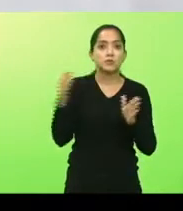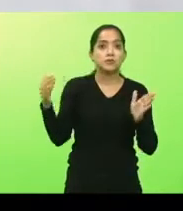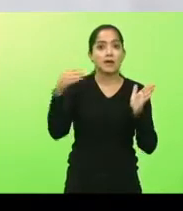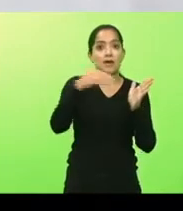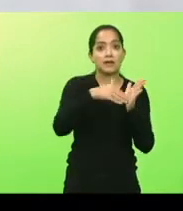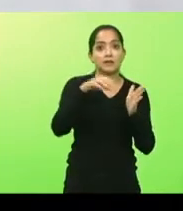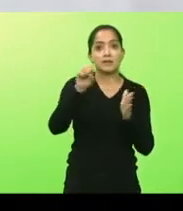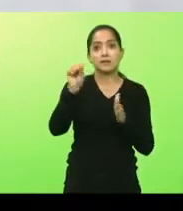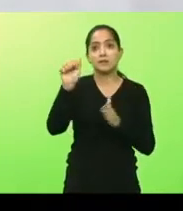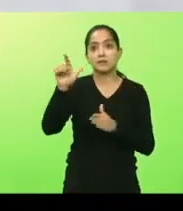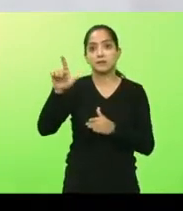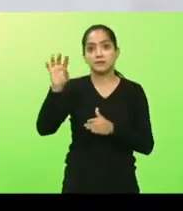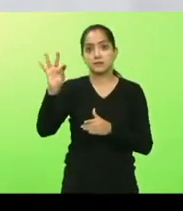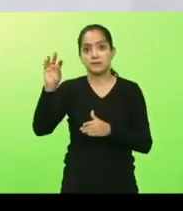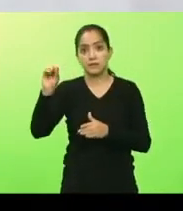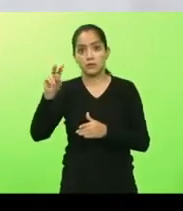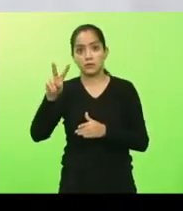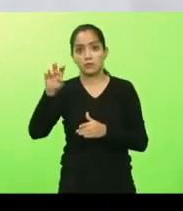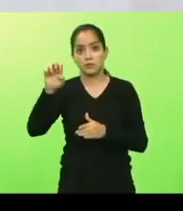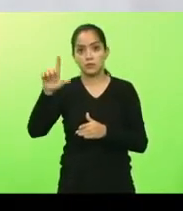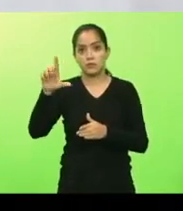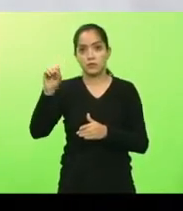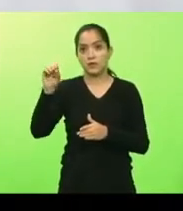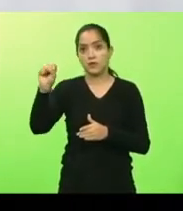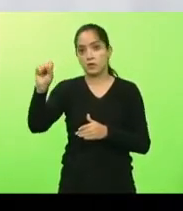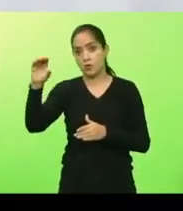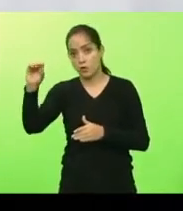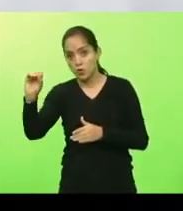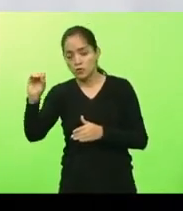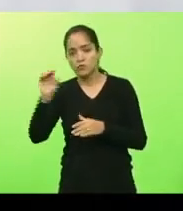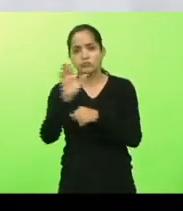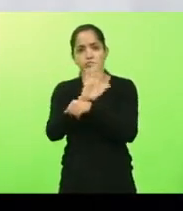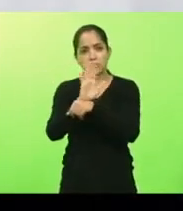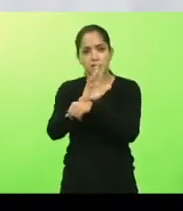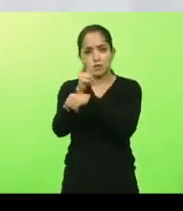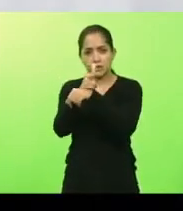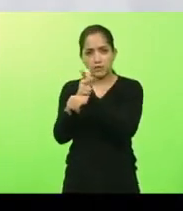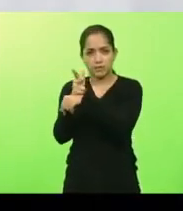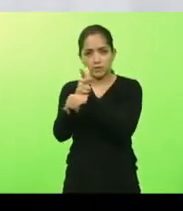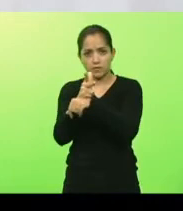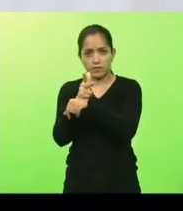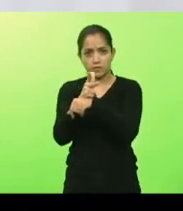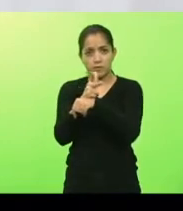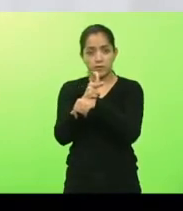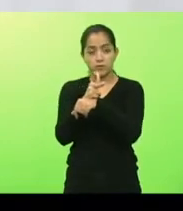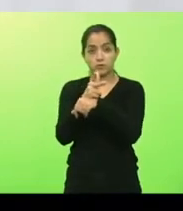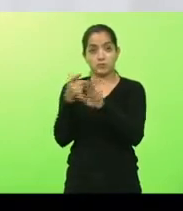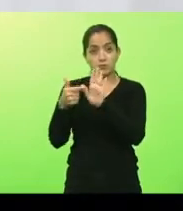o acesso de Água Doce, eu até gravei um vídeo e mostrei para o nosso secretário.